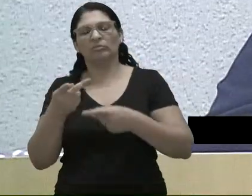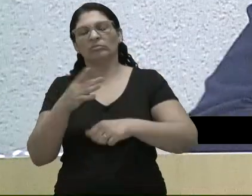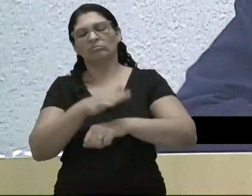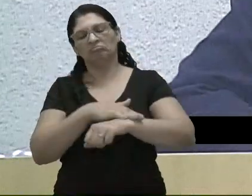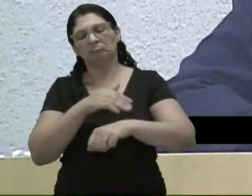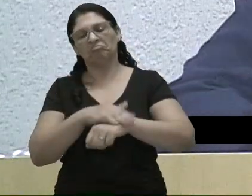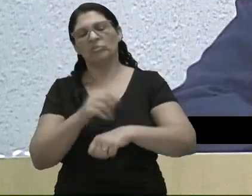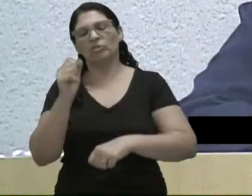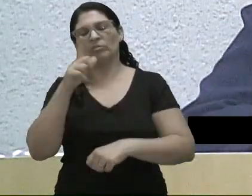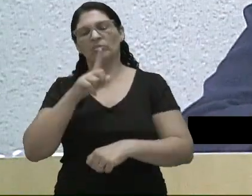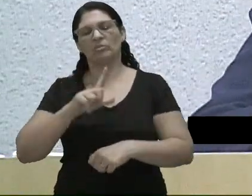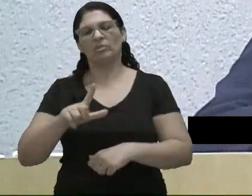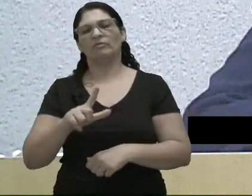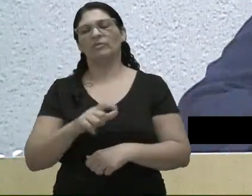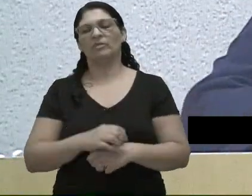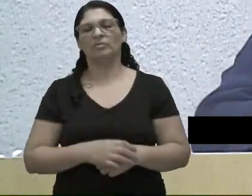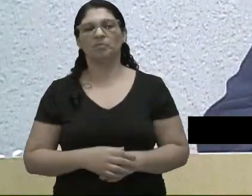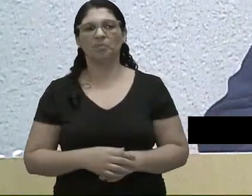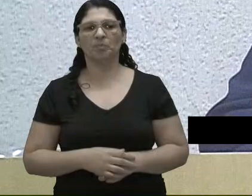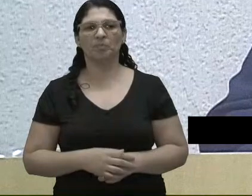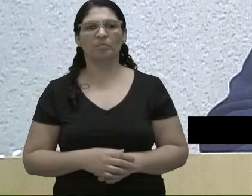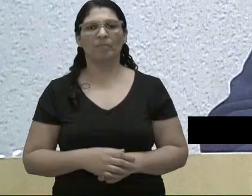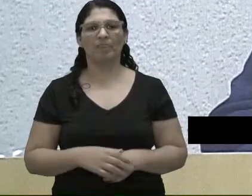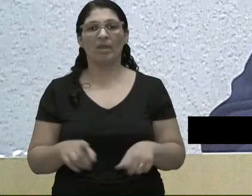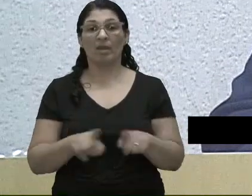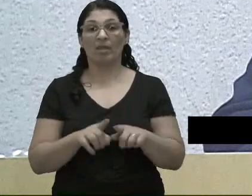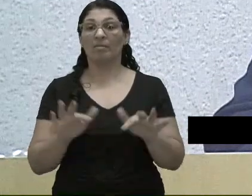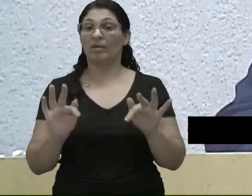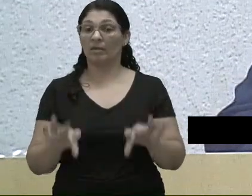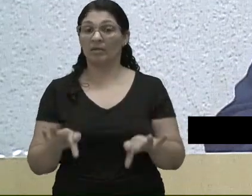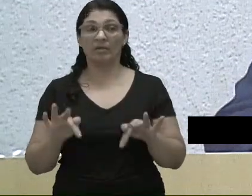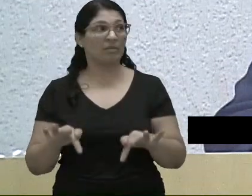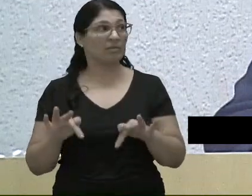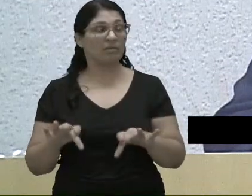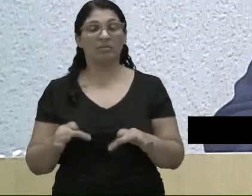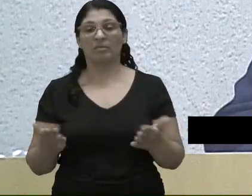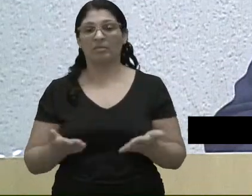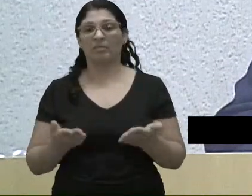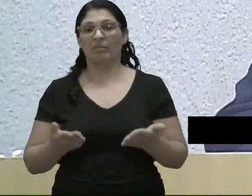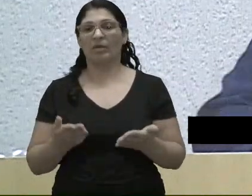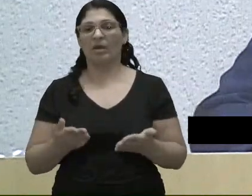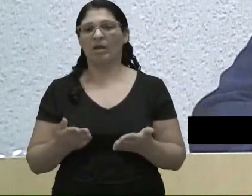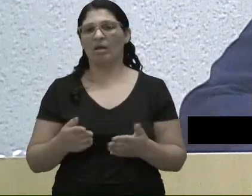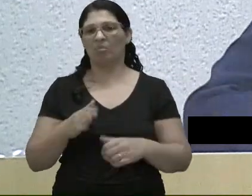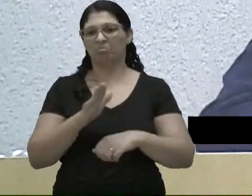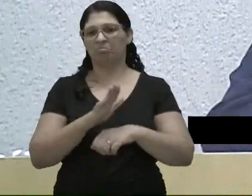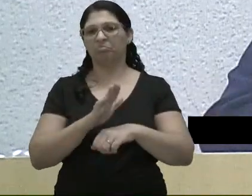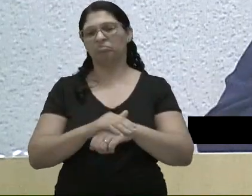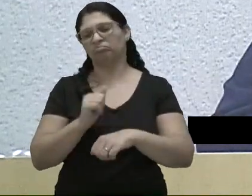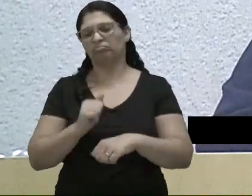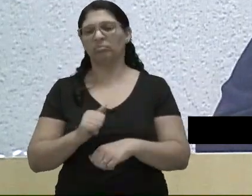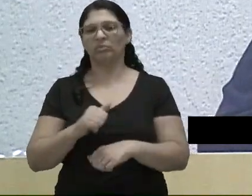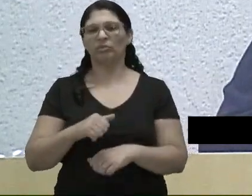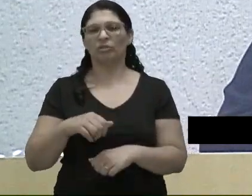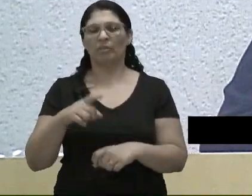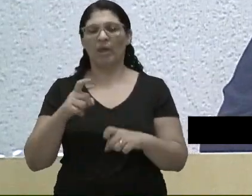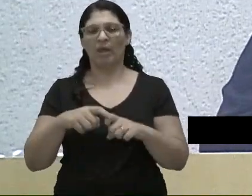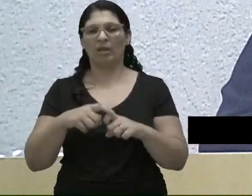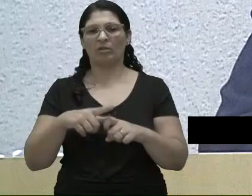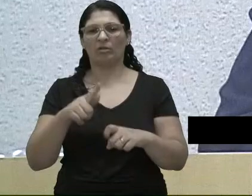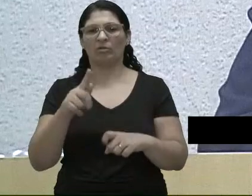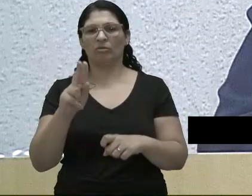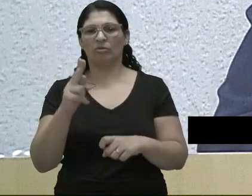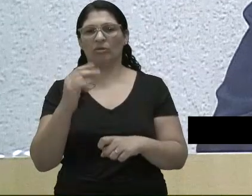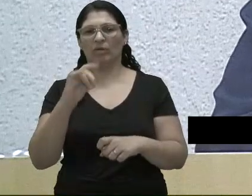doutor. Também termino a deliberação, passando o doutor Carlos Guilherme de testemunha a investigado,